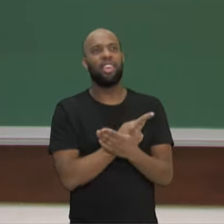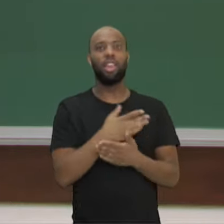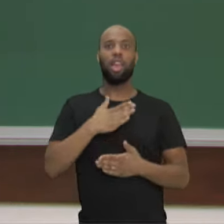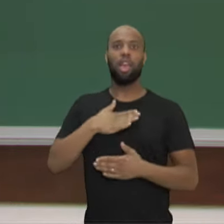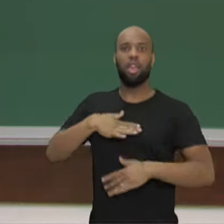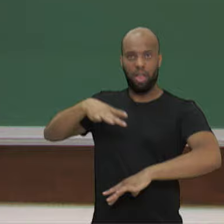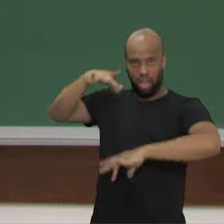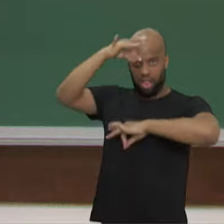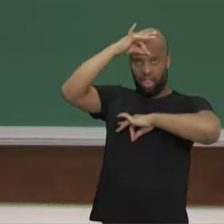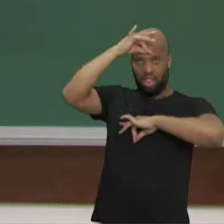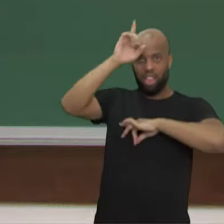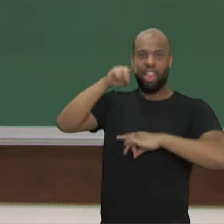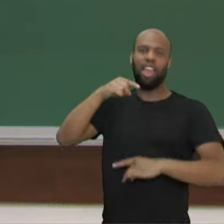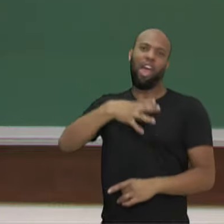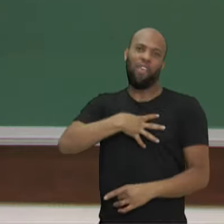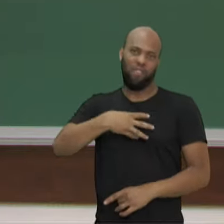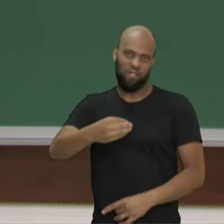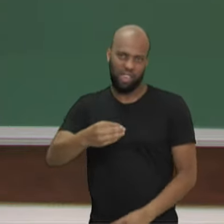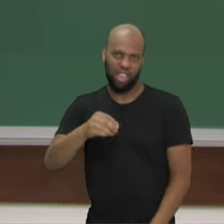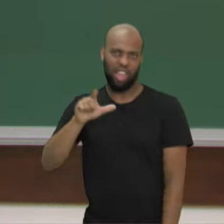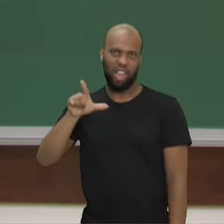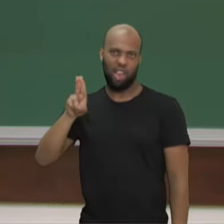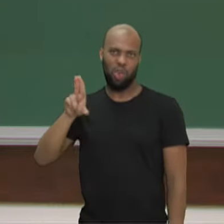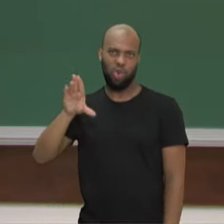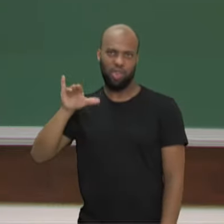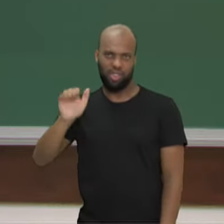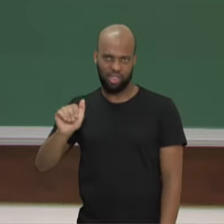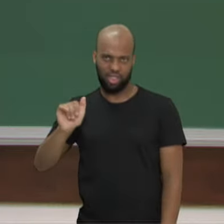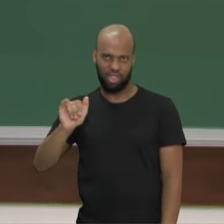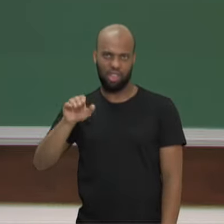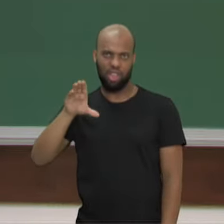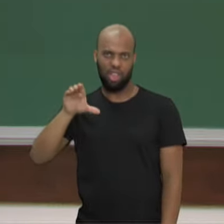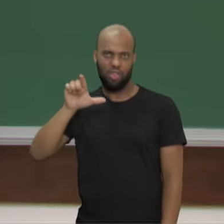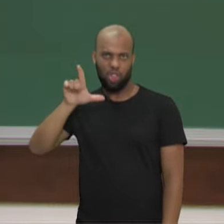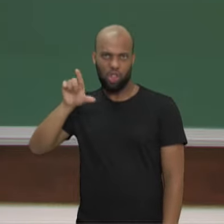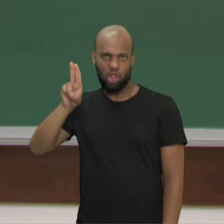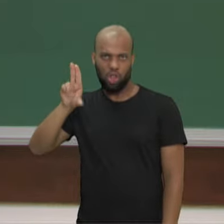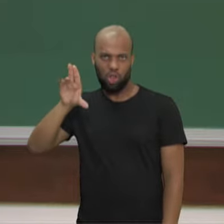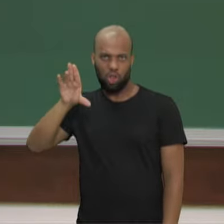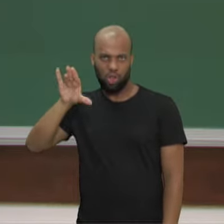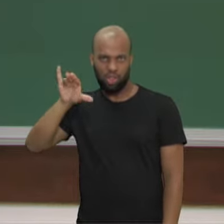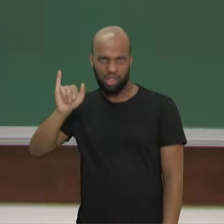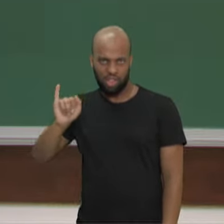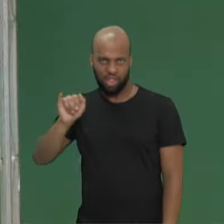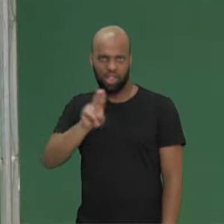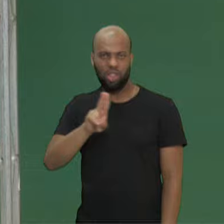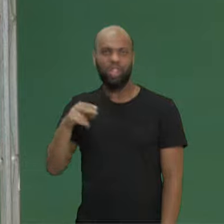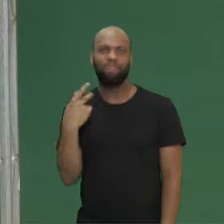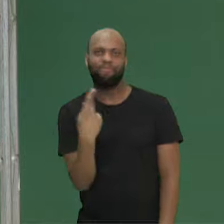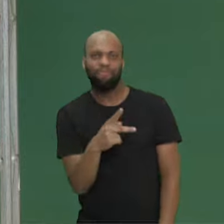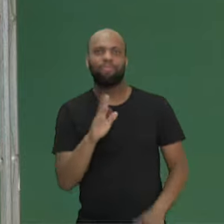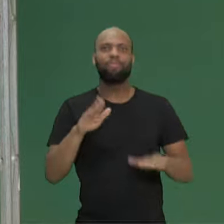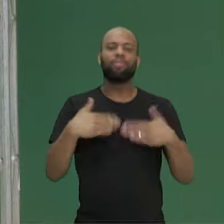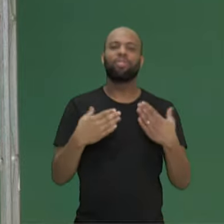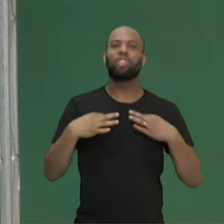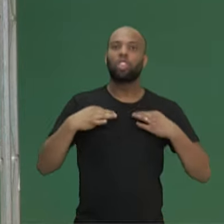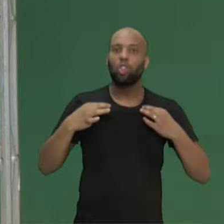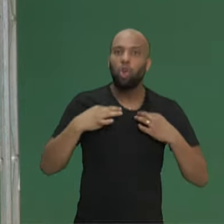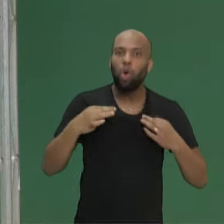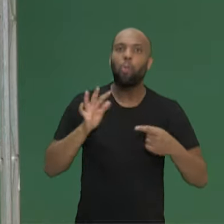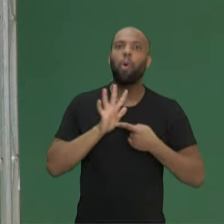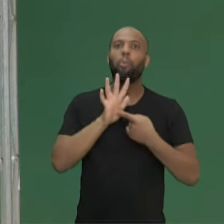do senhor Jordan. Tá? Um espetáculo de época. Lembra a questão do figurino, trazer o período